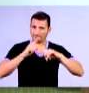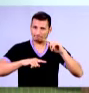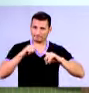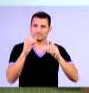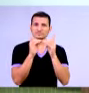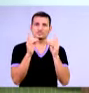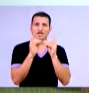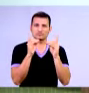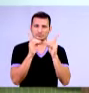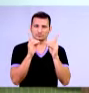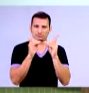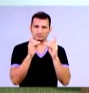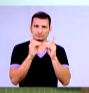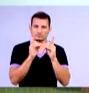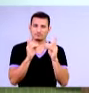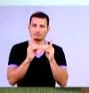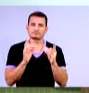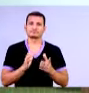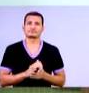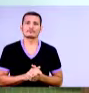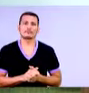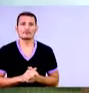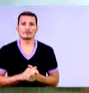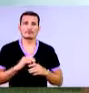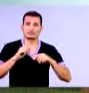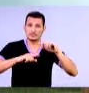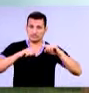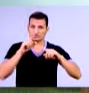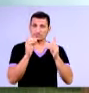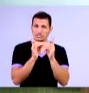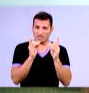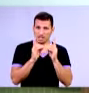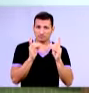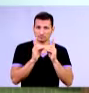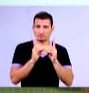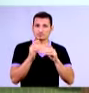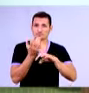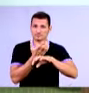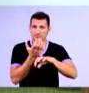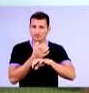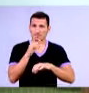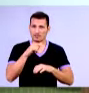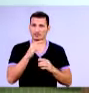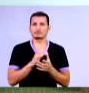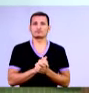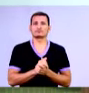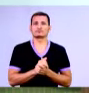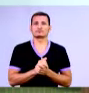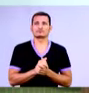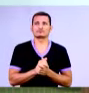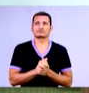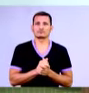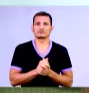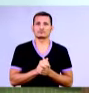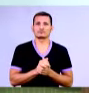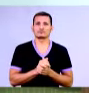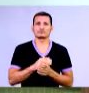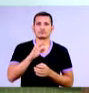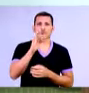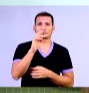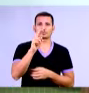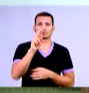da disciplina. Veja, o material didático dessa disciplina ele será composto basicamente por